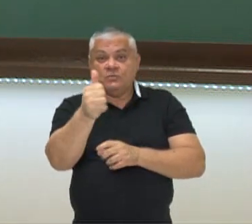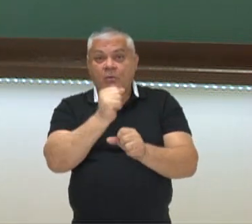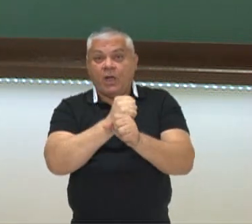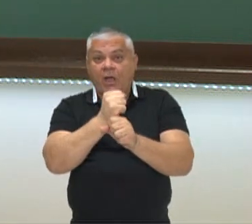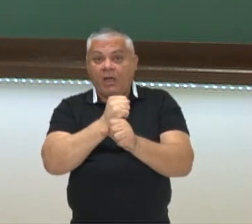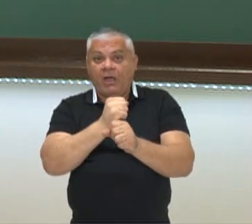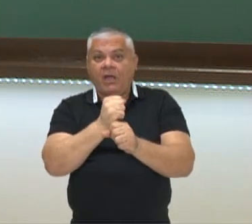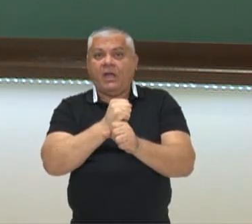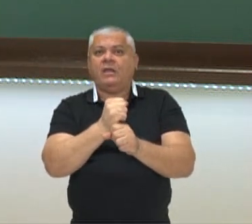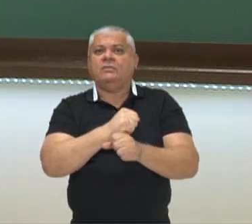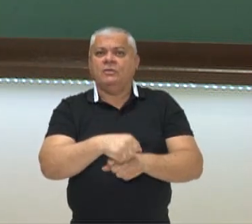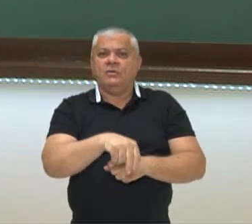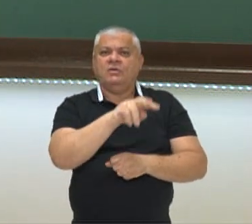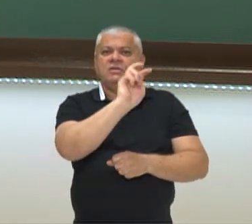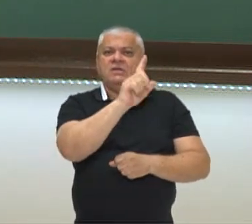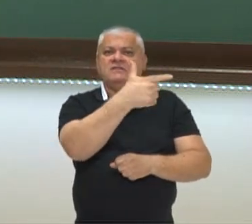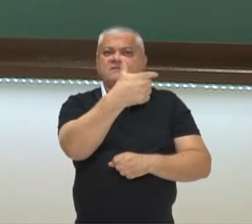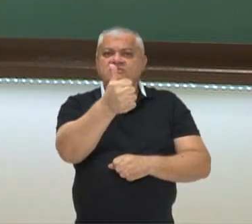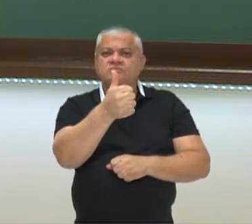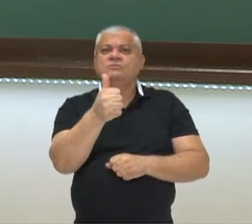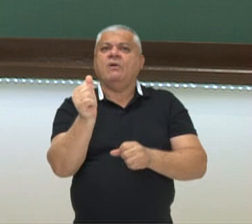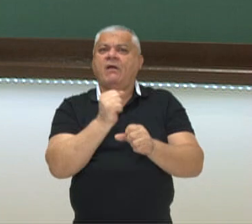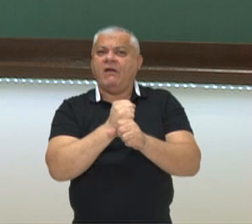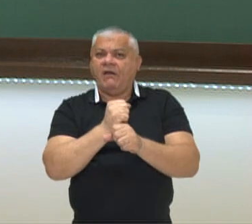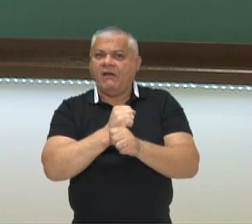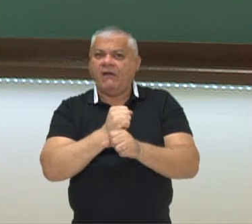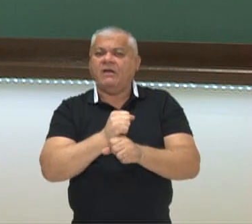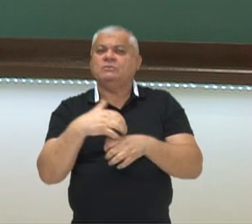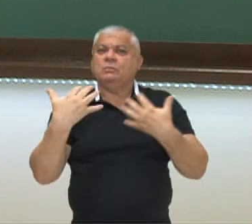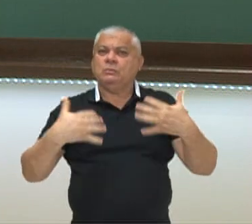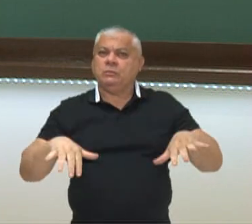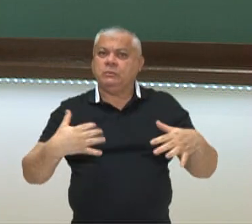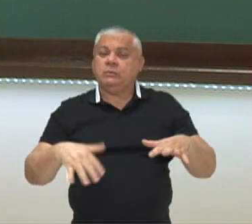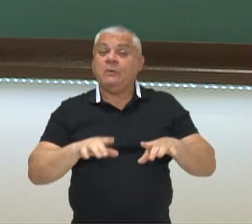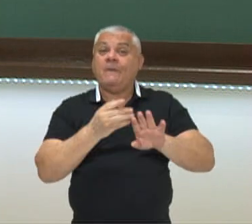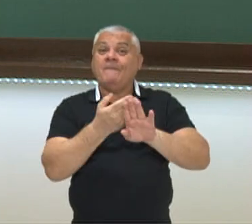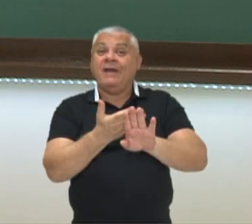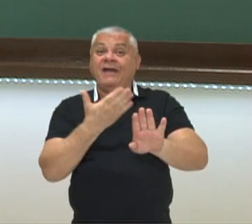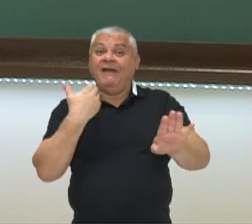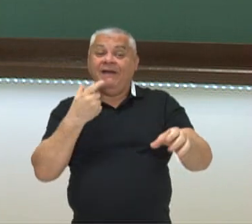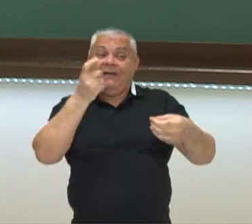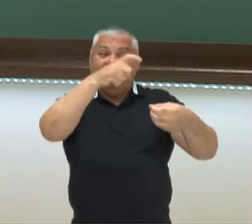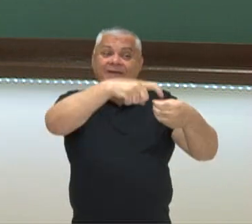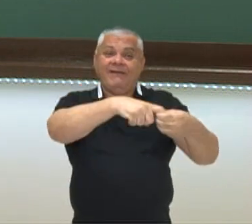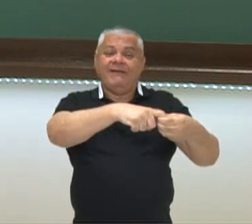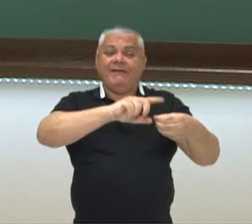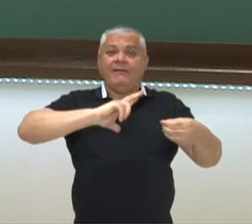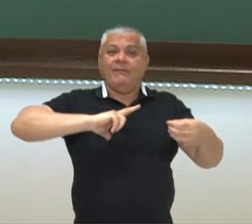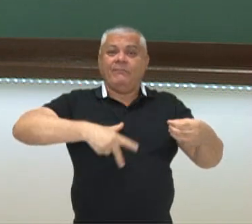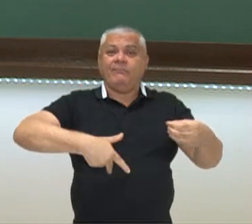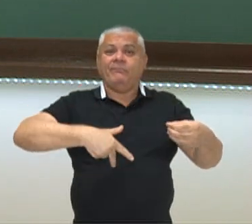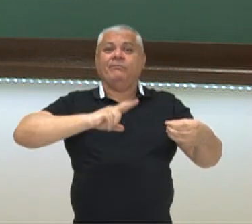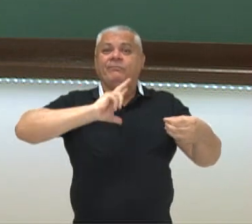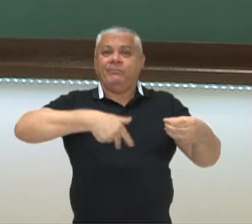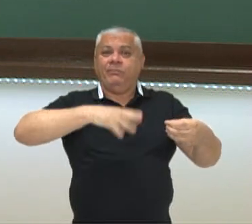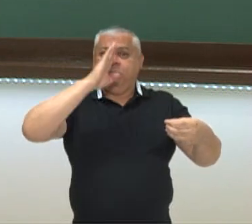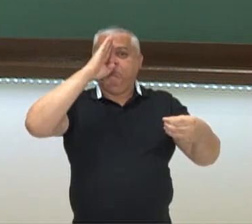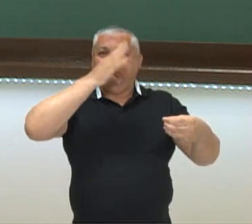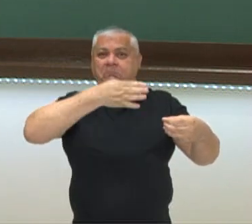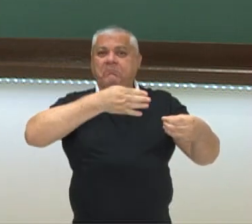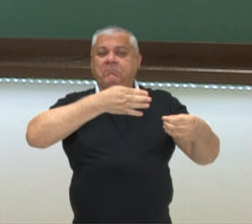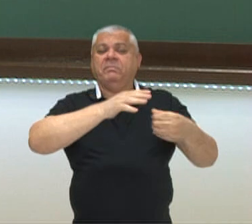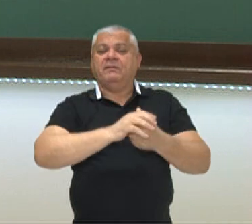agora, temos 322 anos, enquanto uma colônia portuguesa. Ano que vem, o Brasil aí